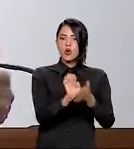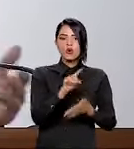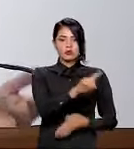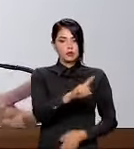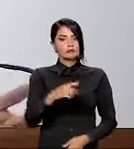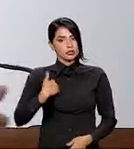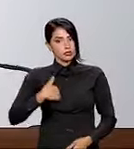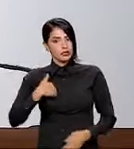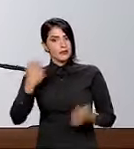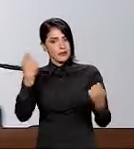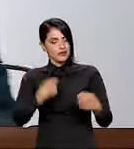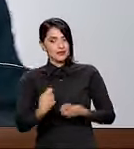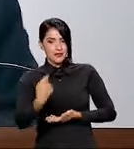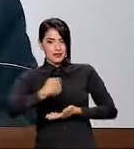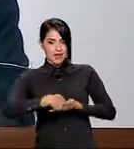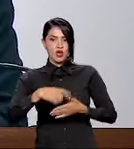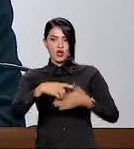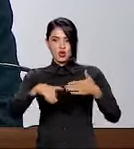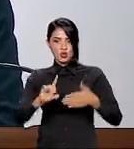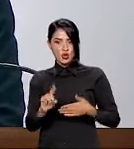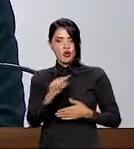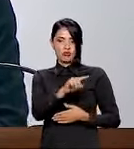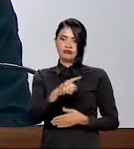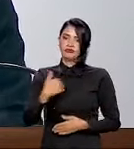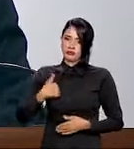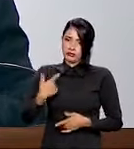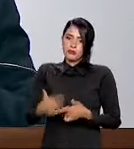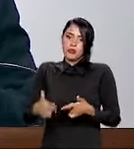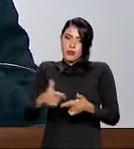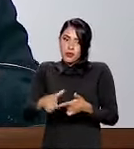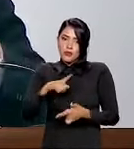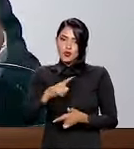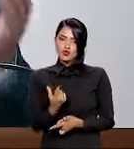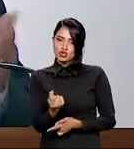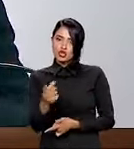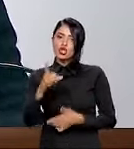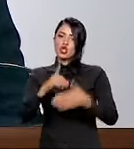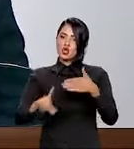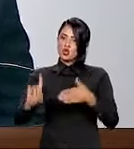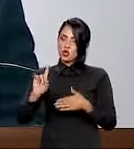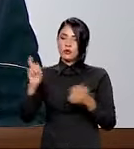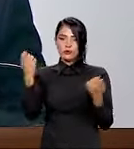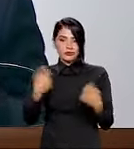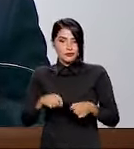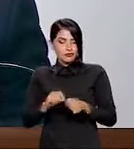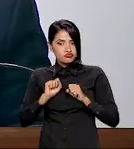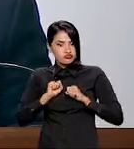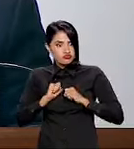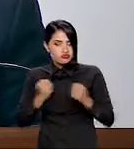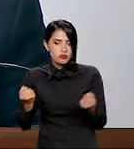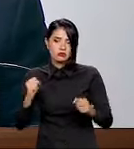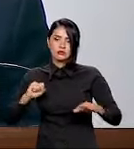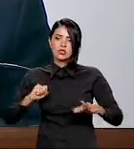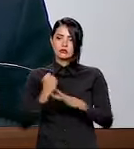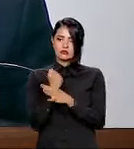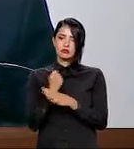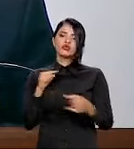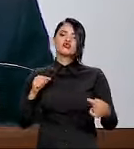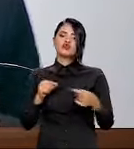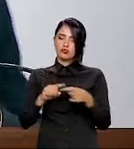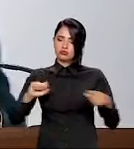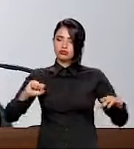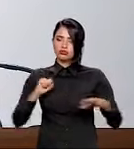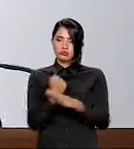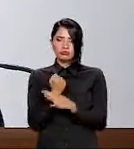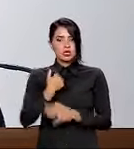que receber em dólar. A Argentina tem problema de dólar, então a gente teria que fazer um swap para garantir que